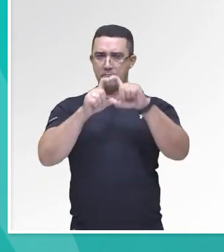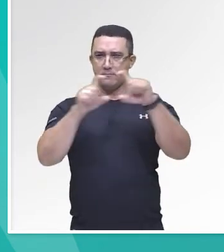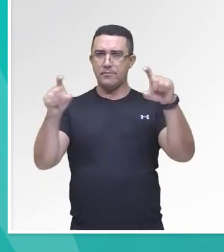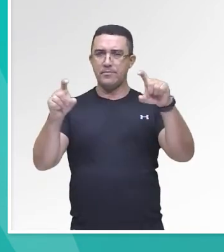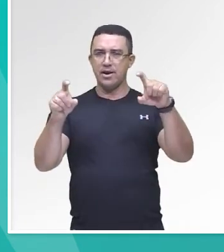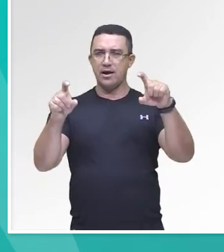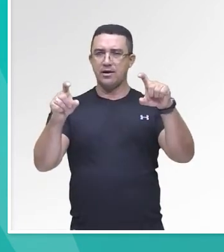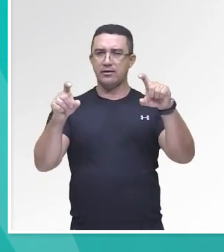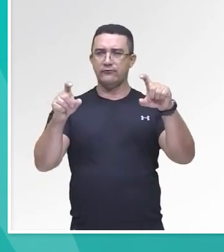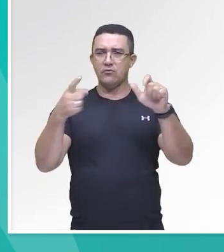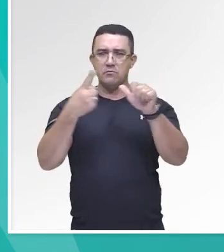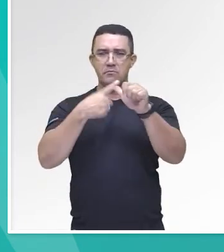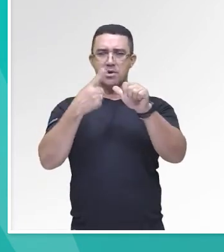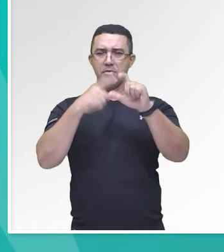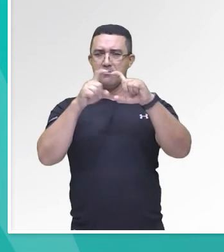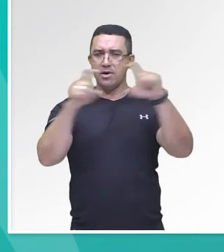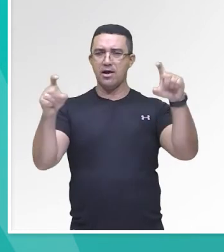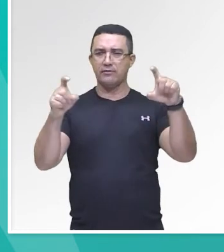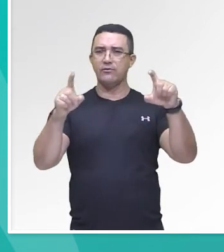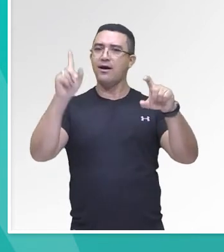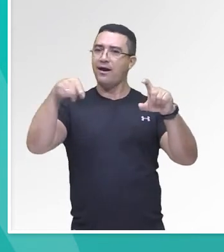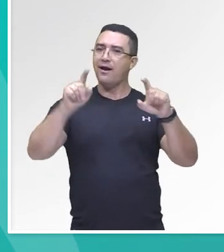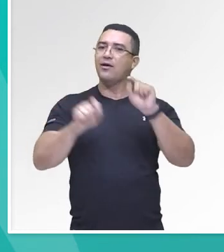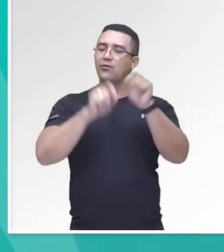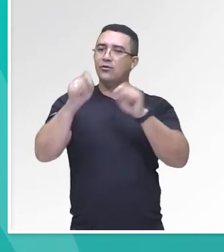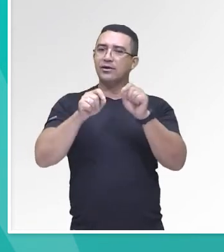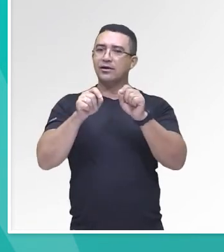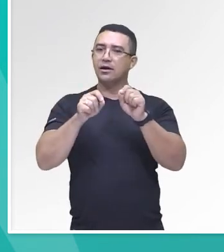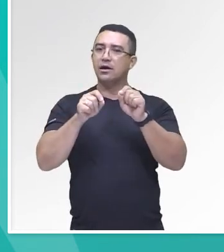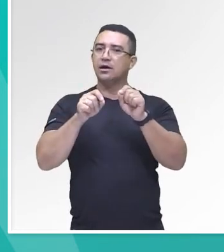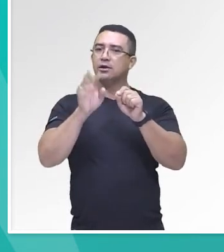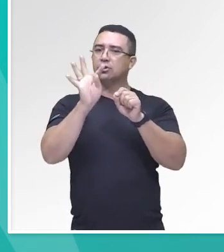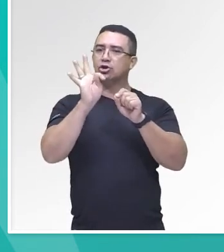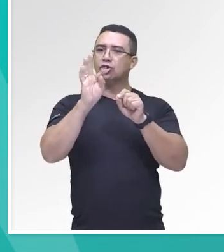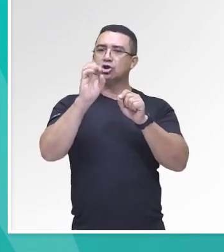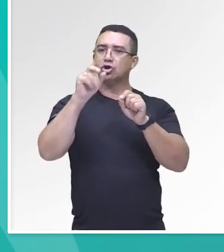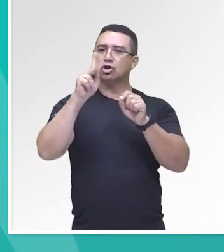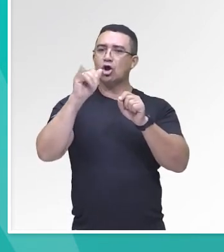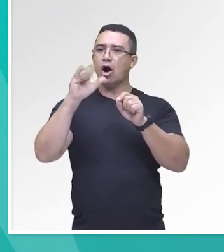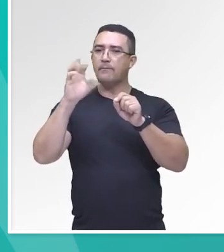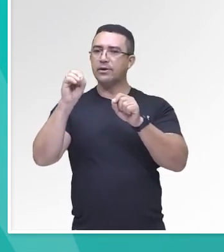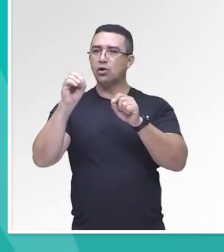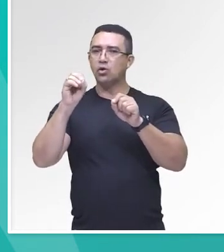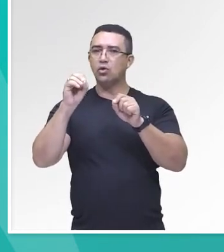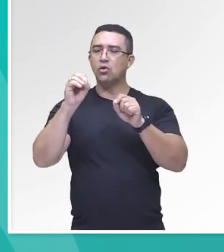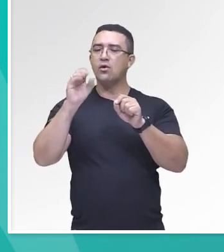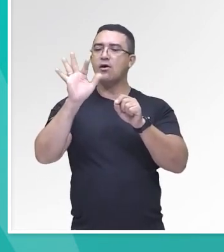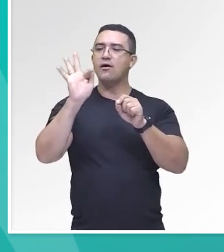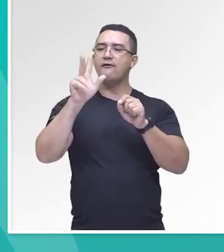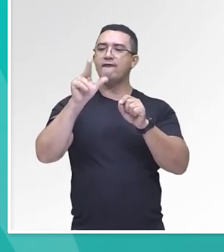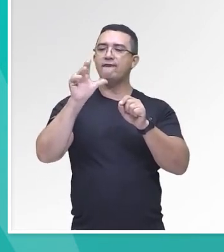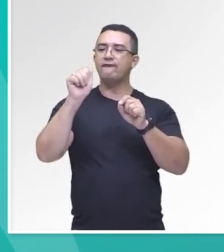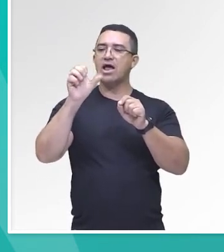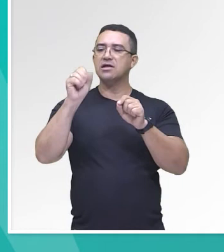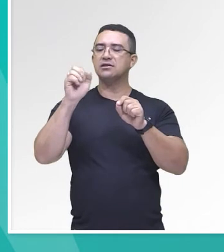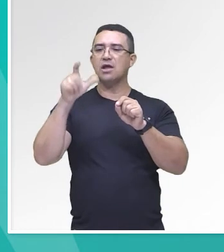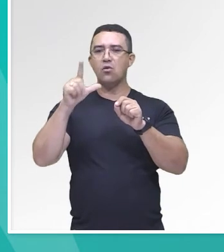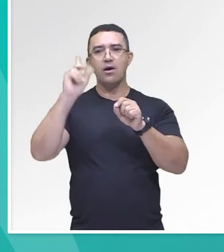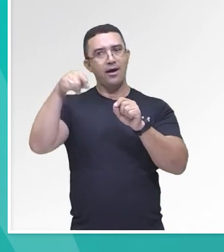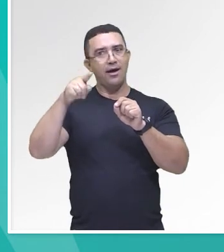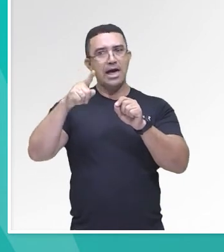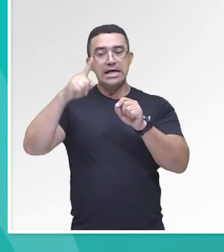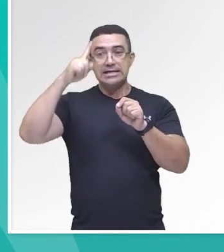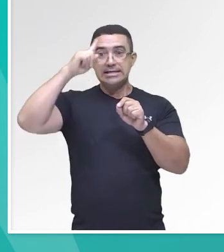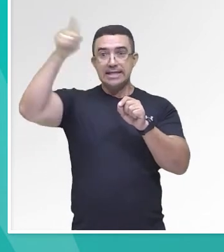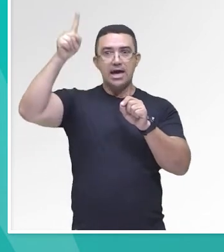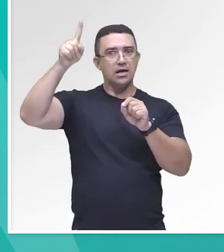aqui, toda ela é o meu tópico frasal. Toda ela é a ideia mais importante deste parágrafo,